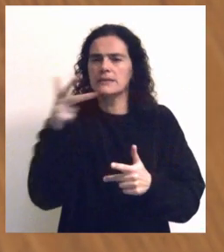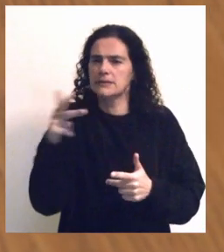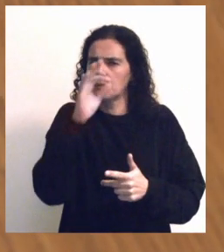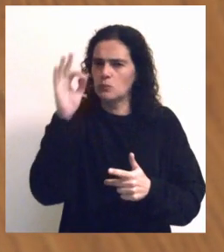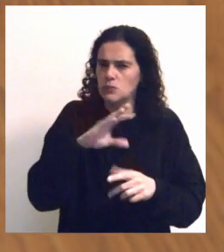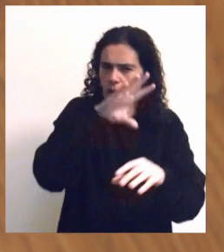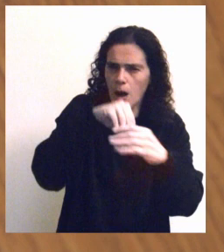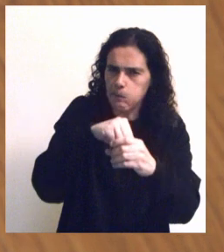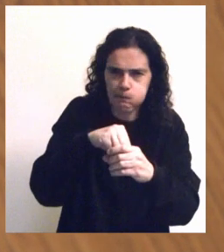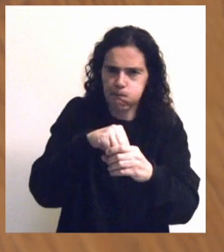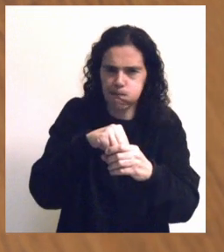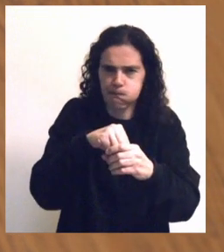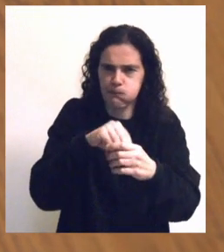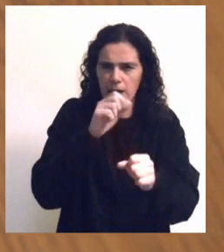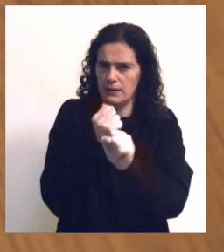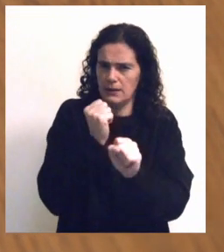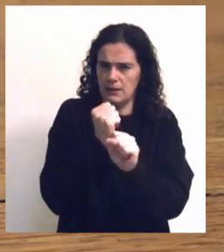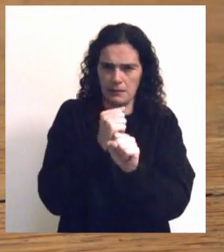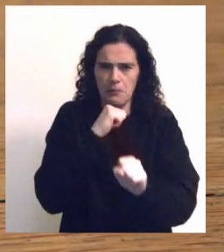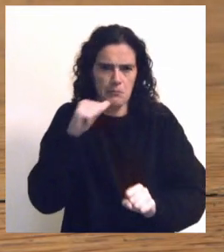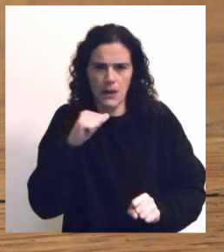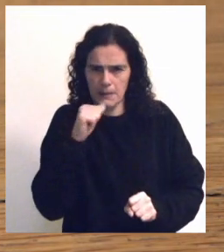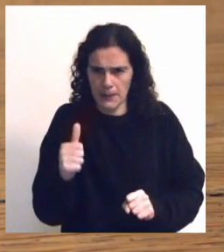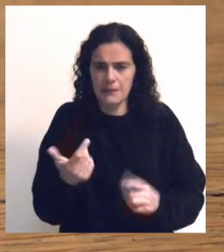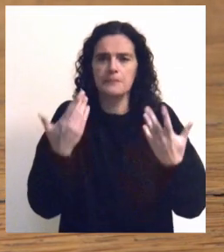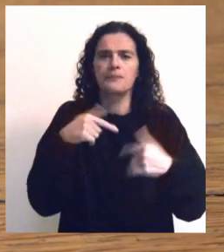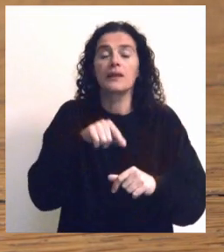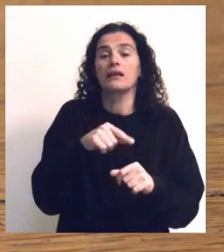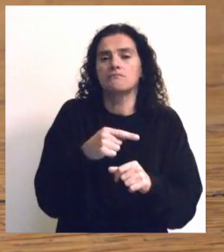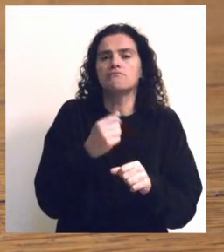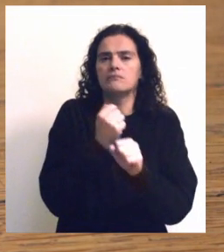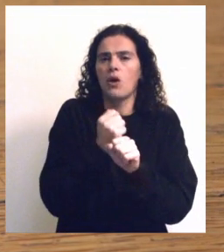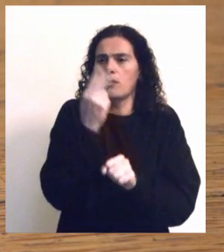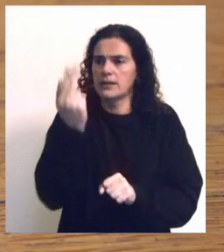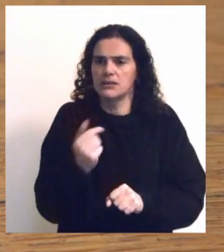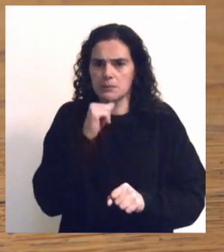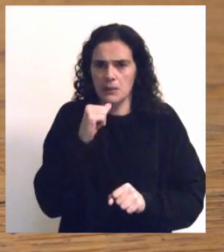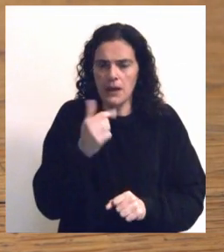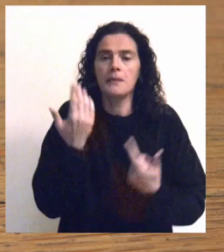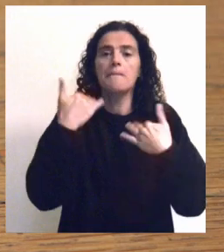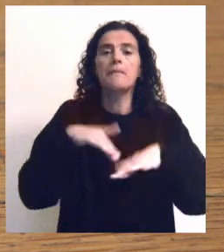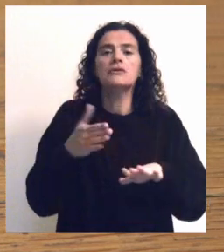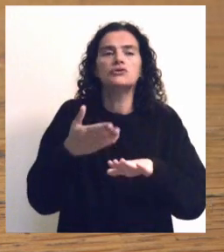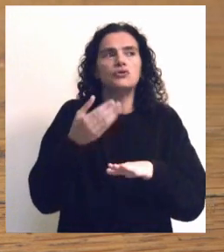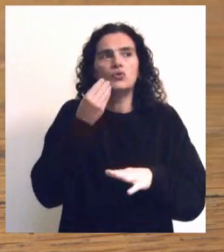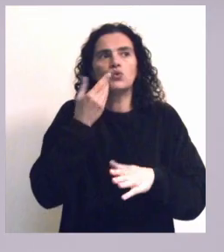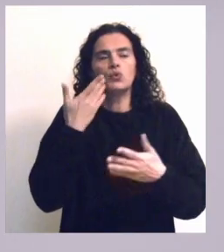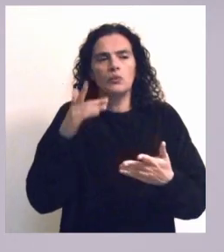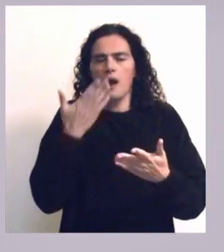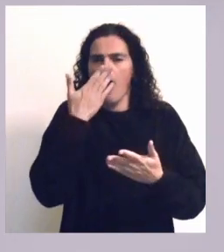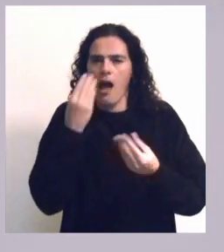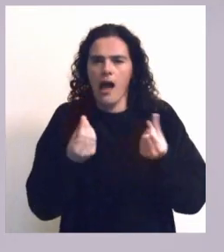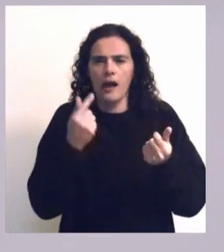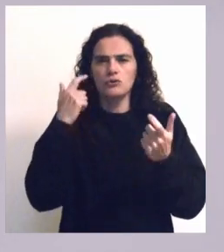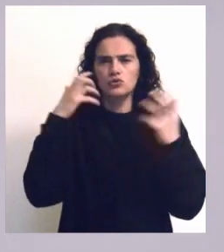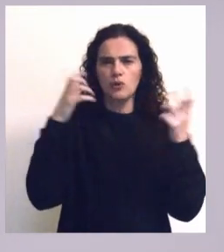não absolutamente integrativa do próprio trabalho, da própria obra artística, mas antes como